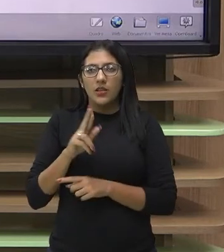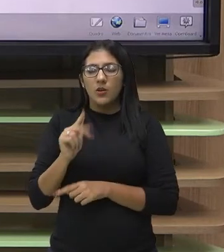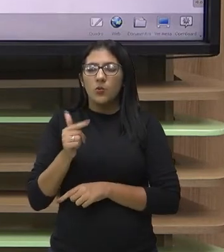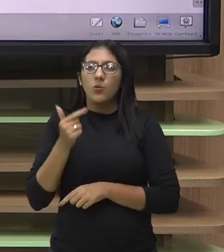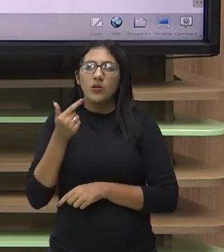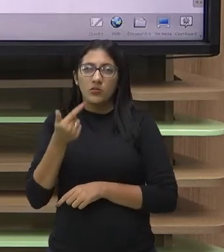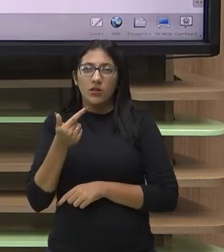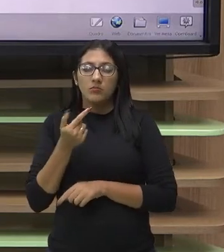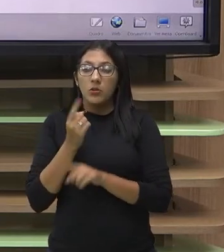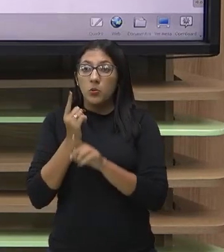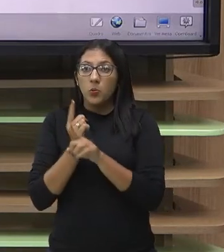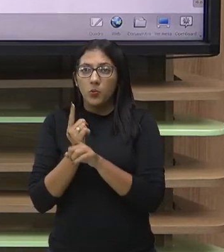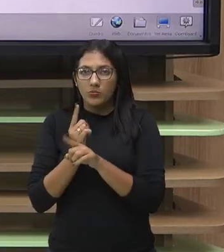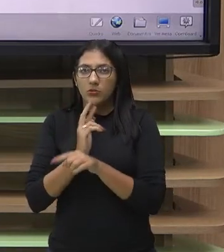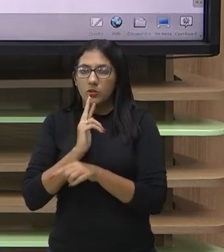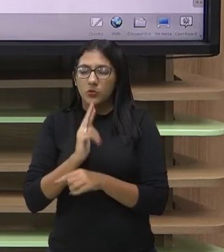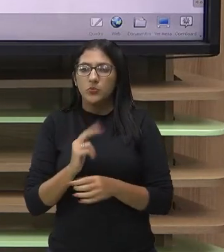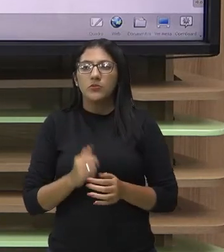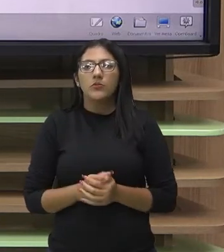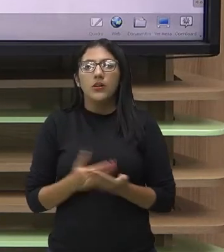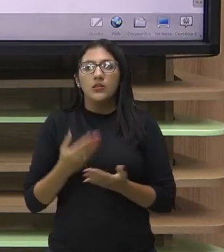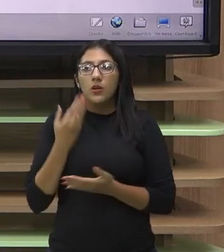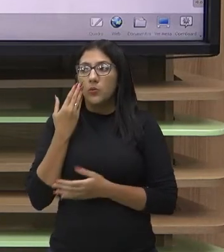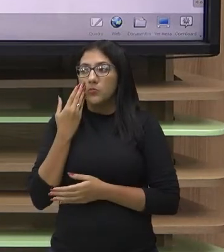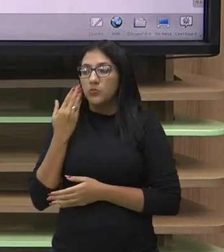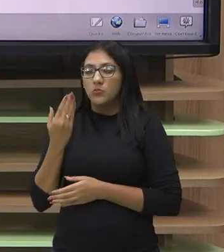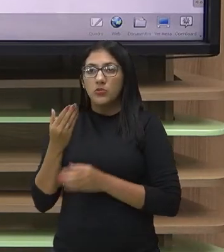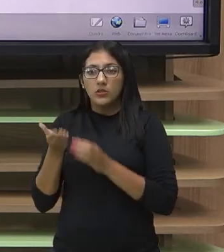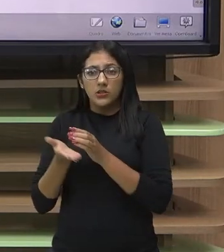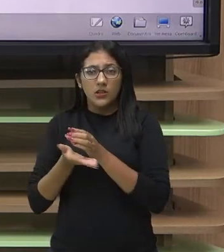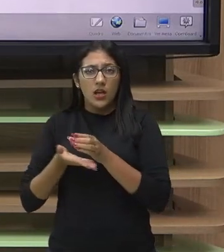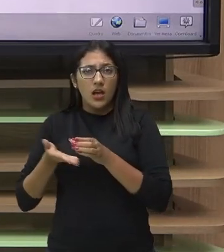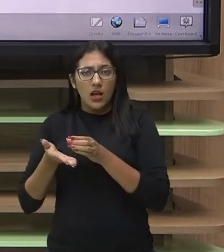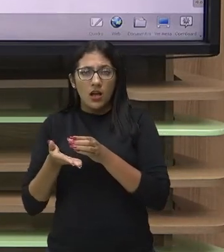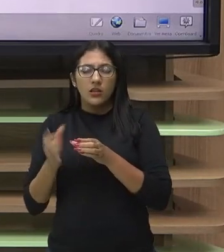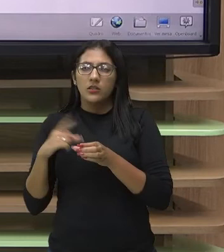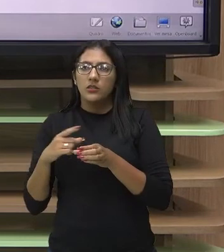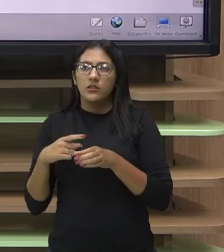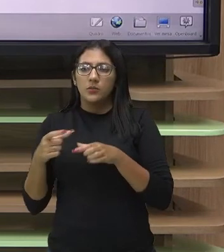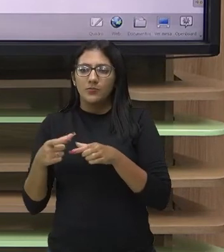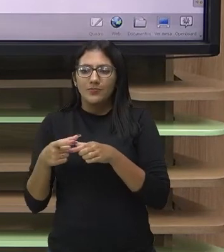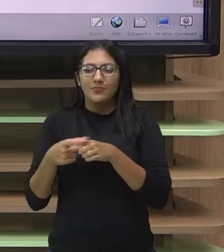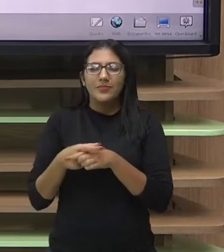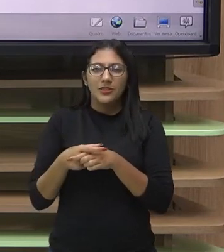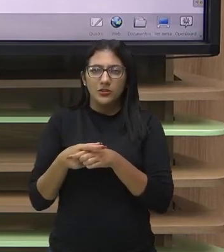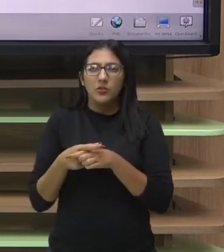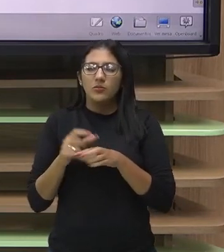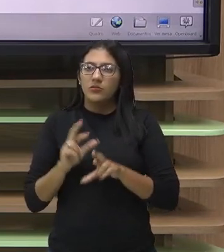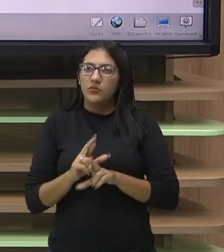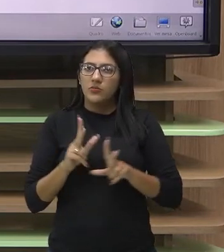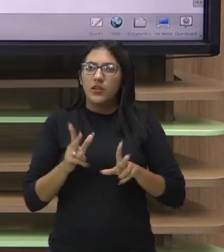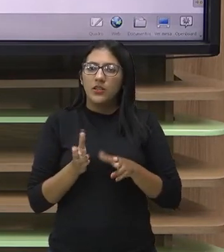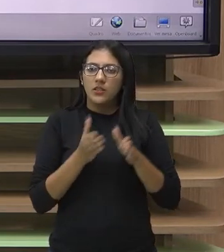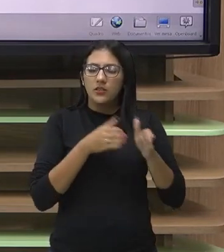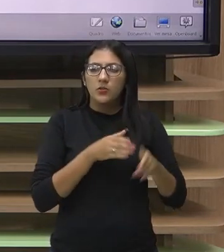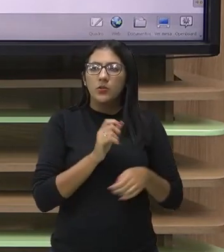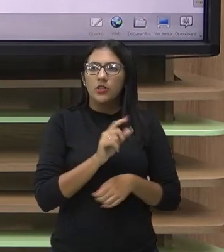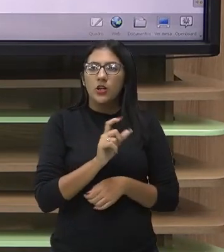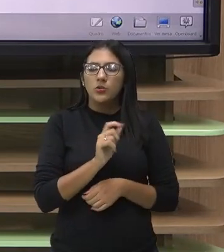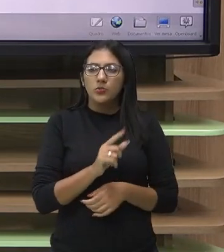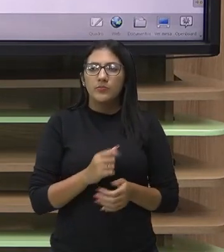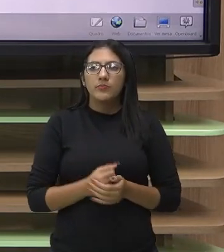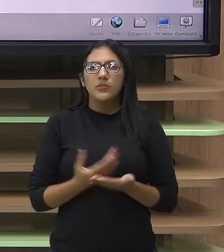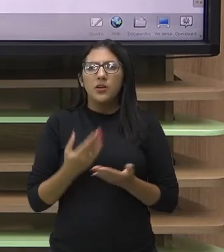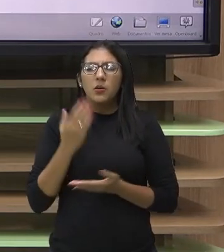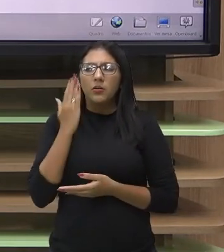do círculo, né? Então, essa área aqui, ela é menor do que essa outra área. Então, eu não posso dizer que só